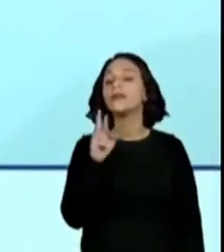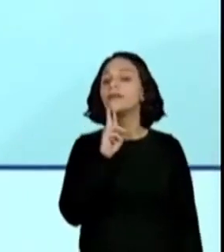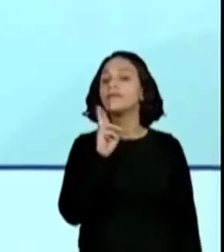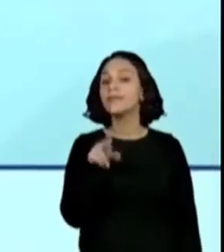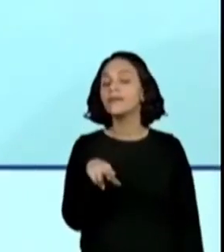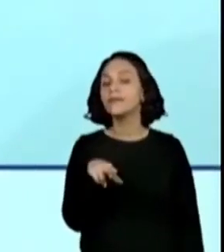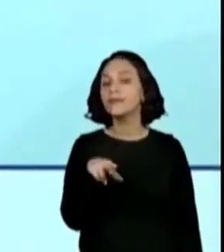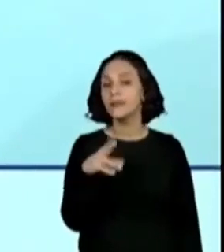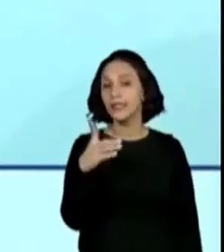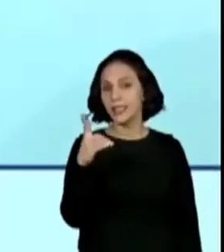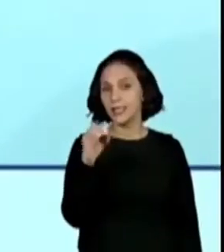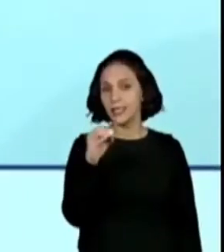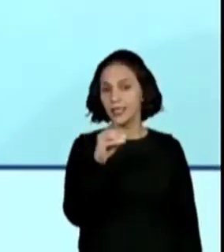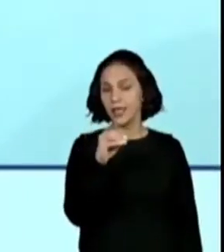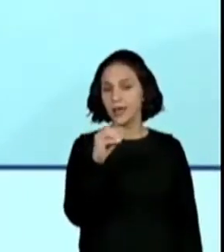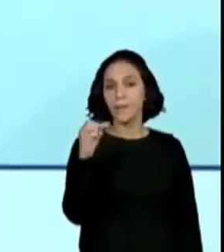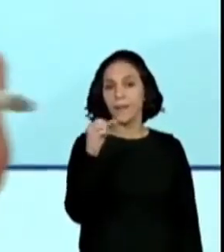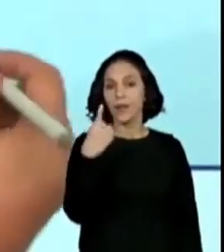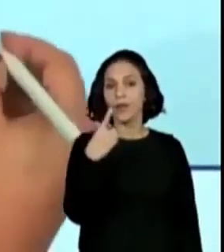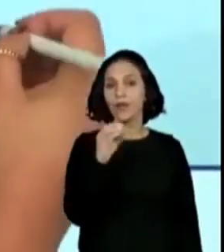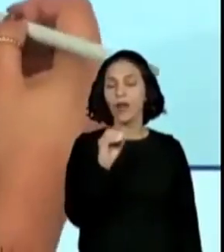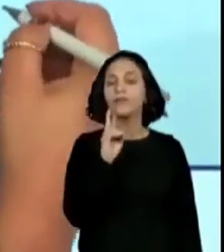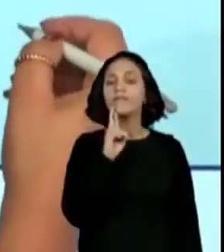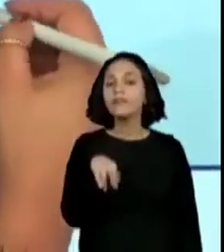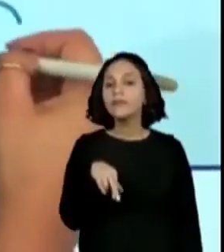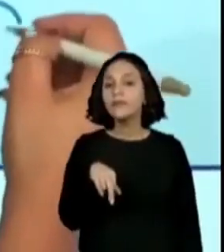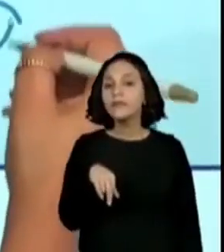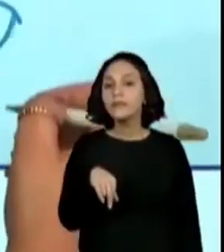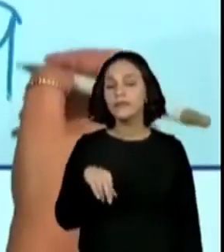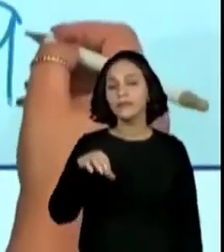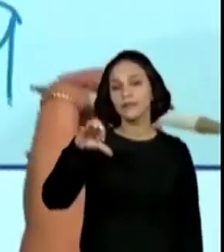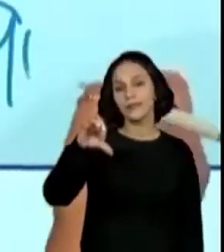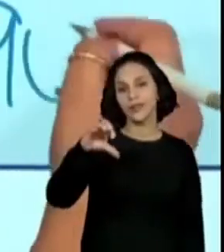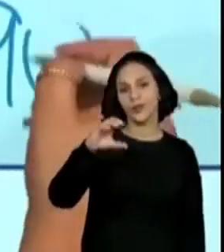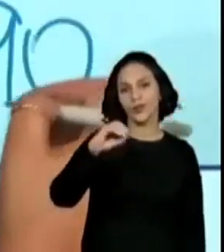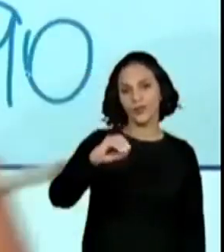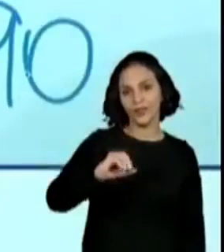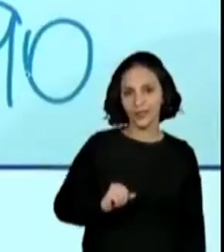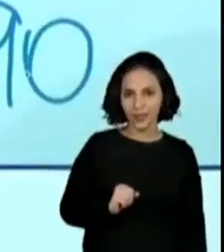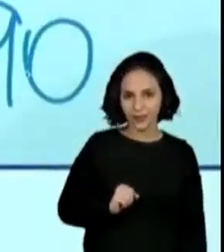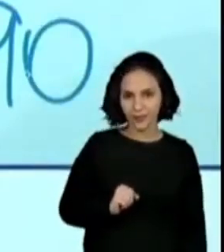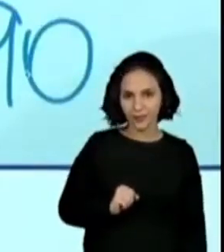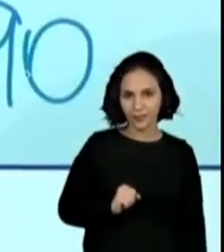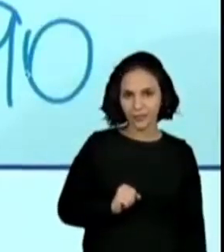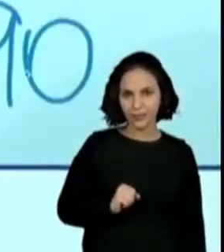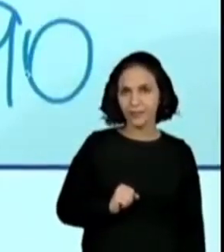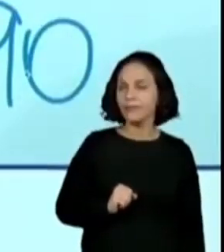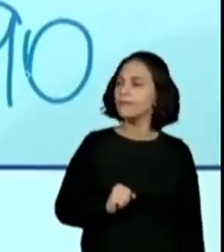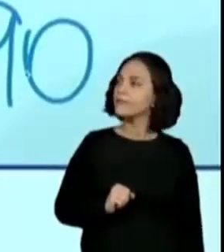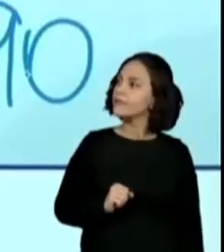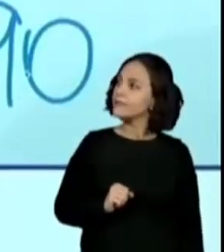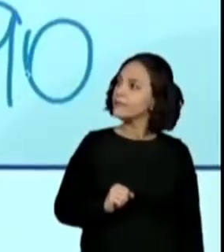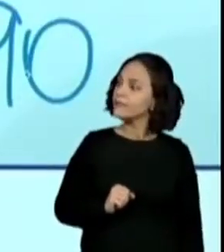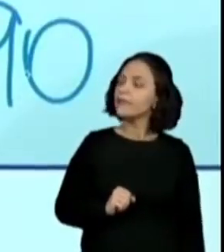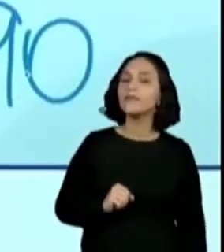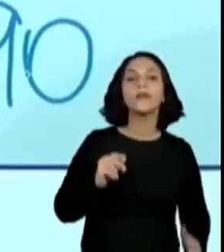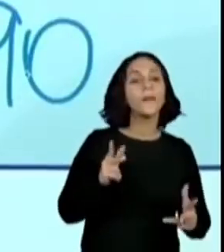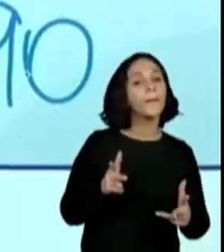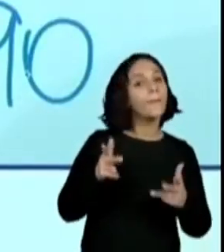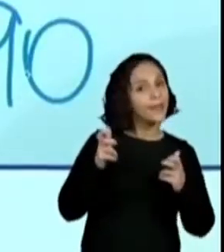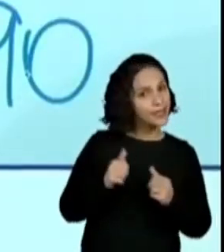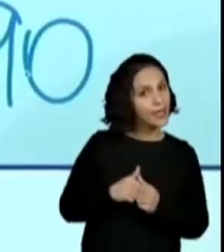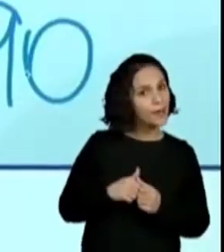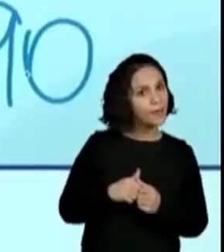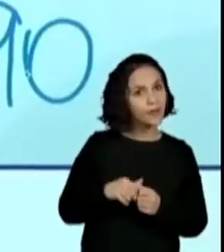100 - 10 é igual a 90 Observe aqui que que são